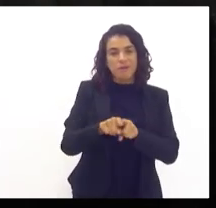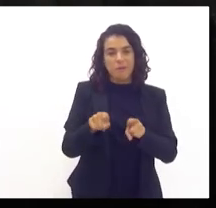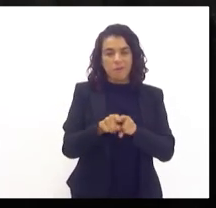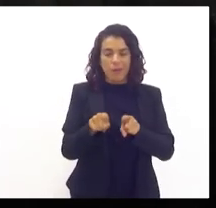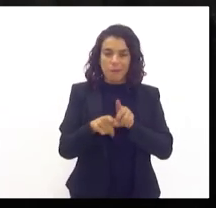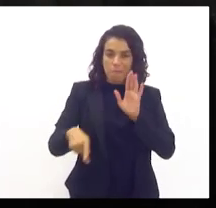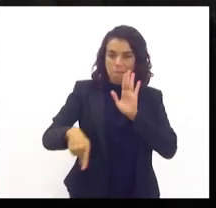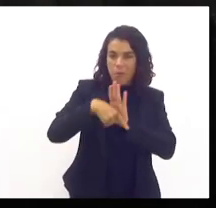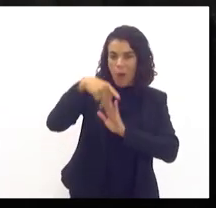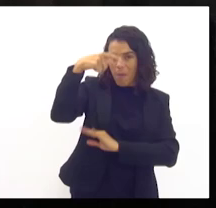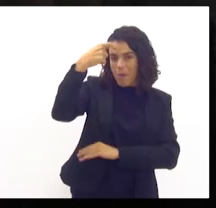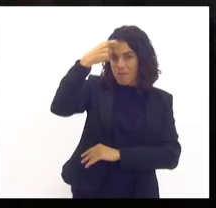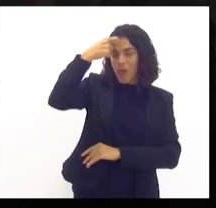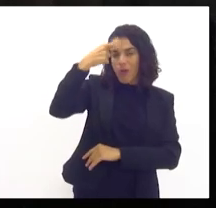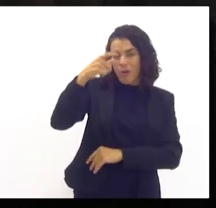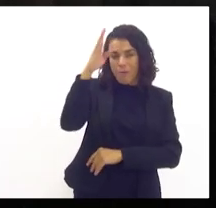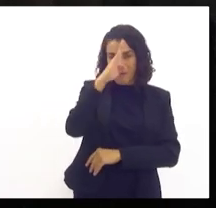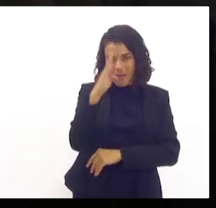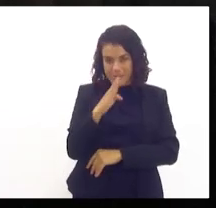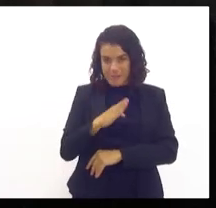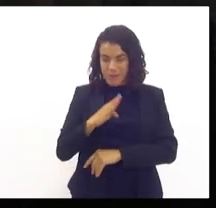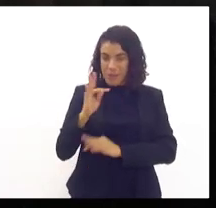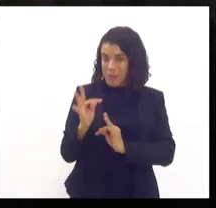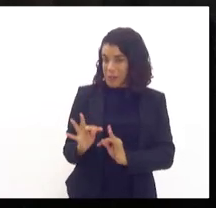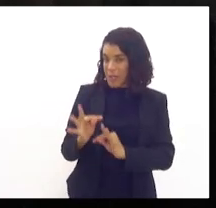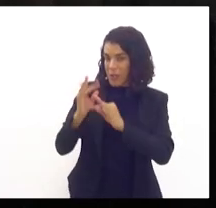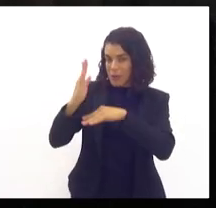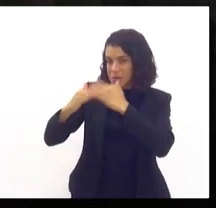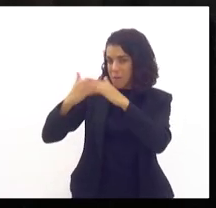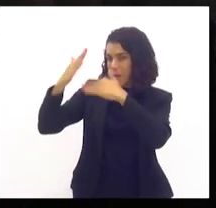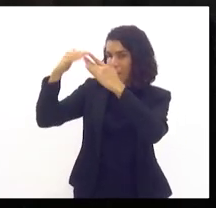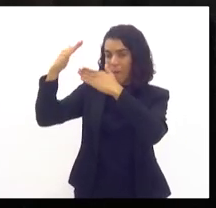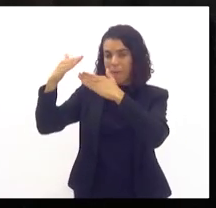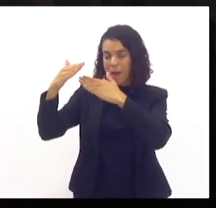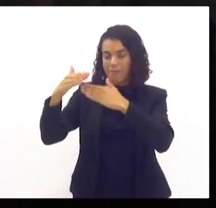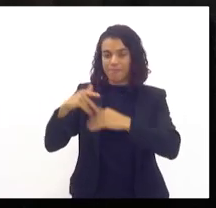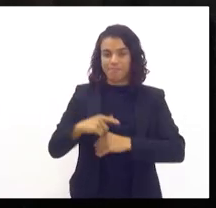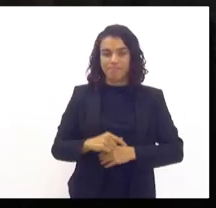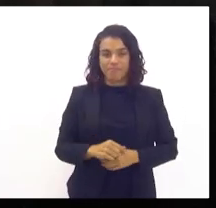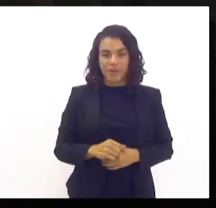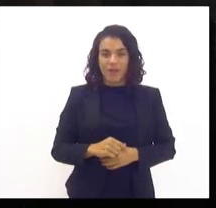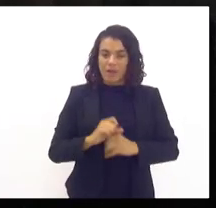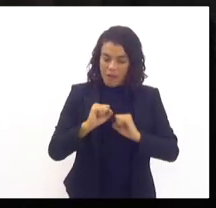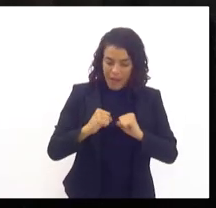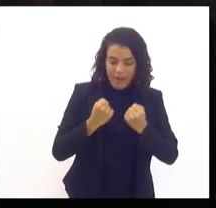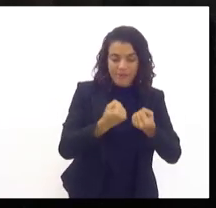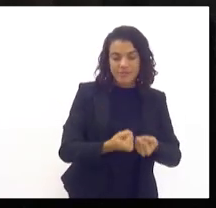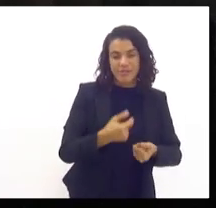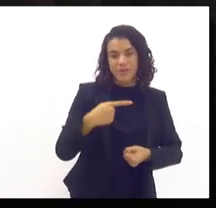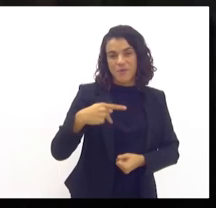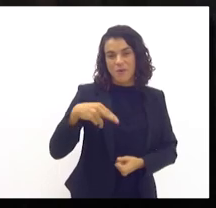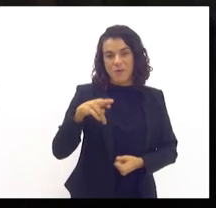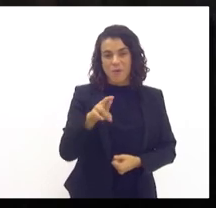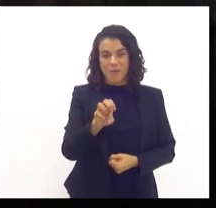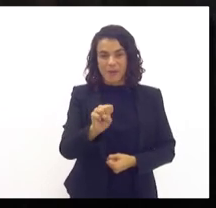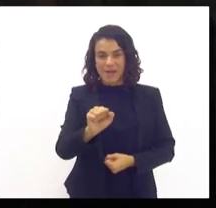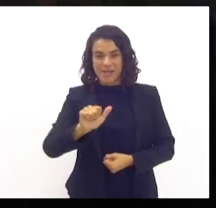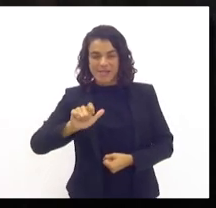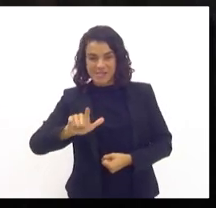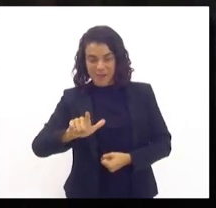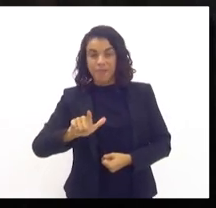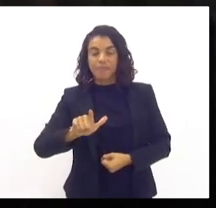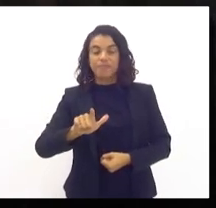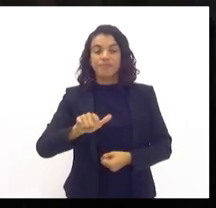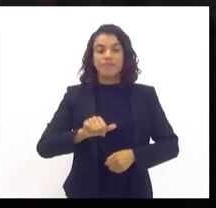nacional, com ciência e tecnologia avançando para o pré-sal, com a indicação